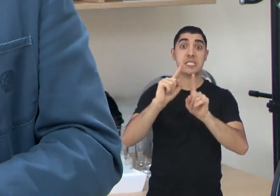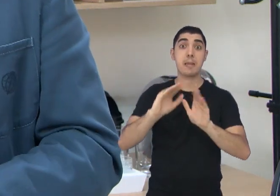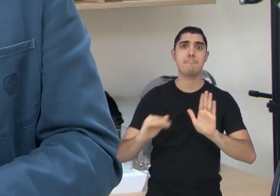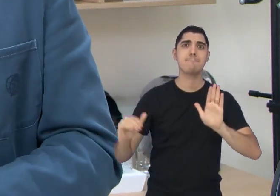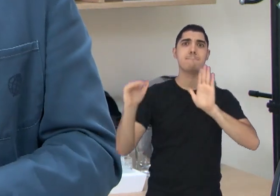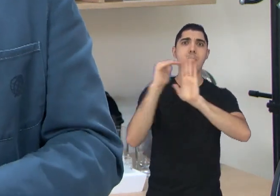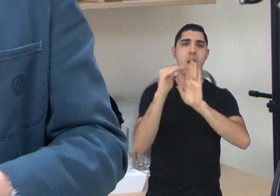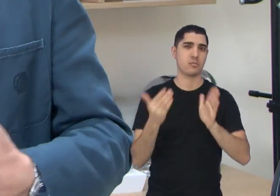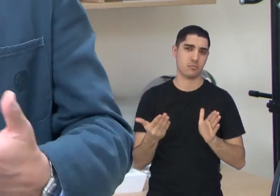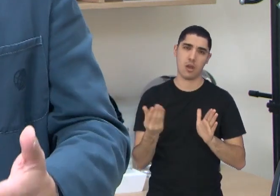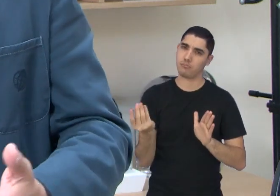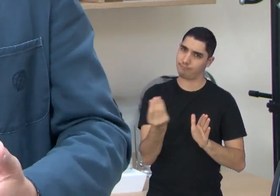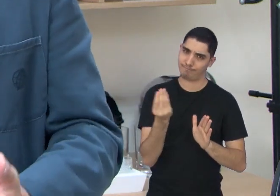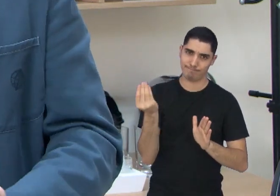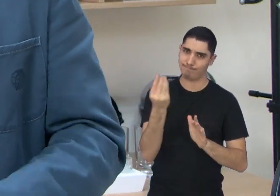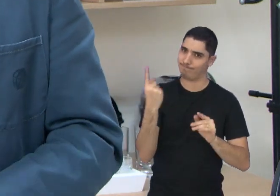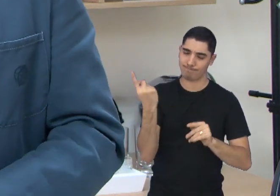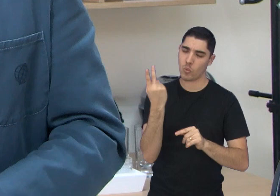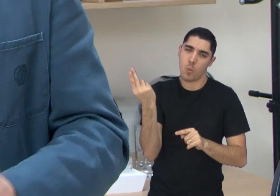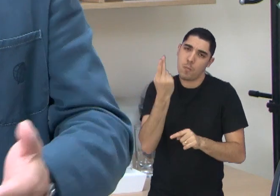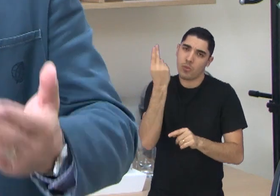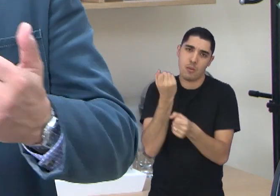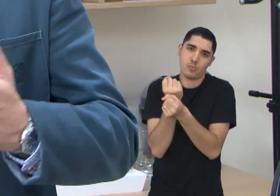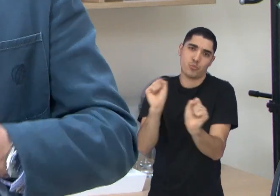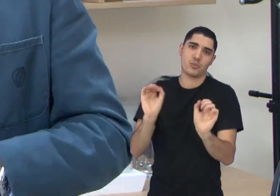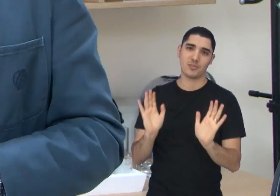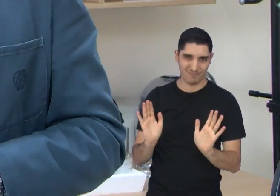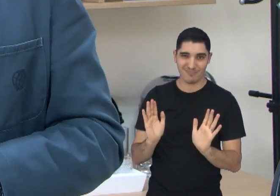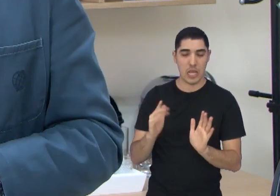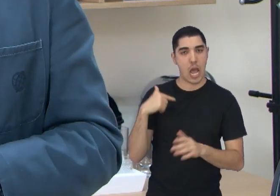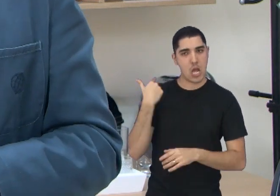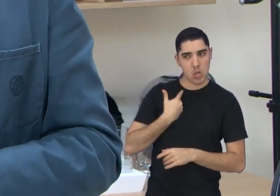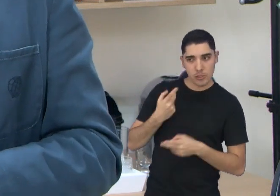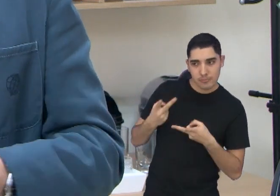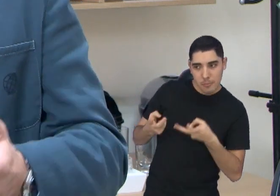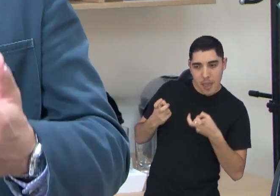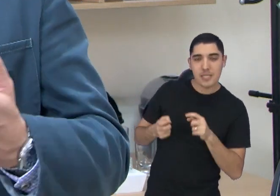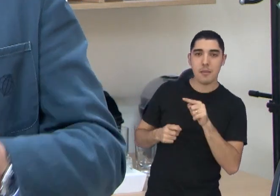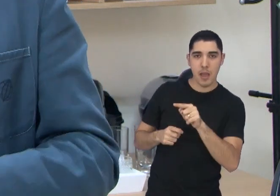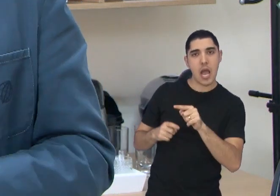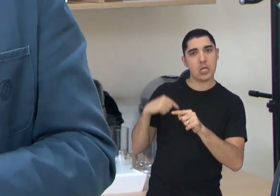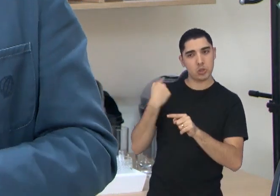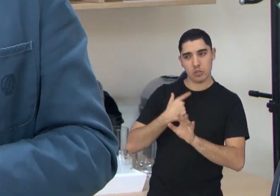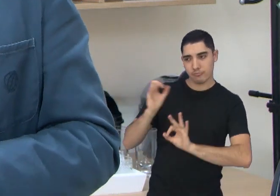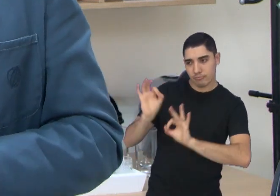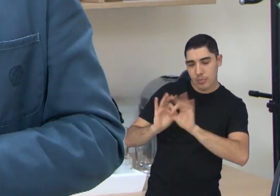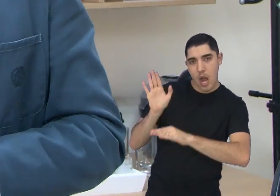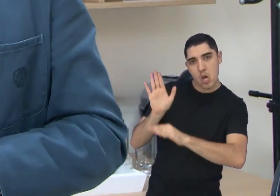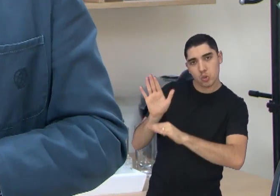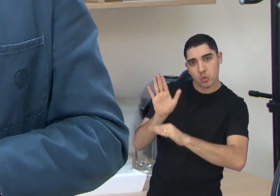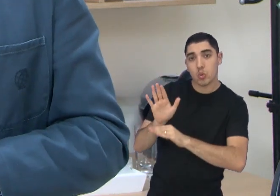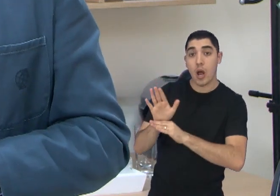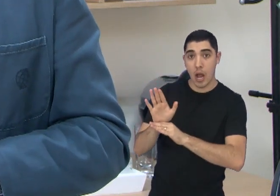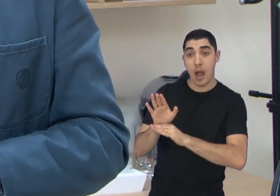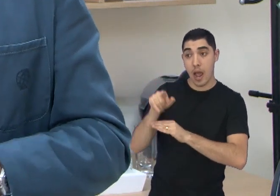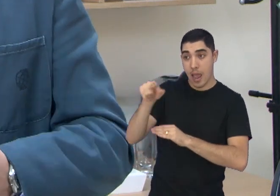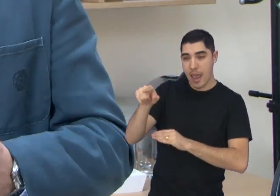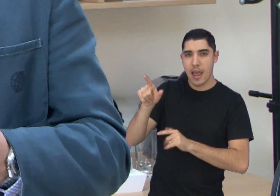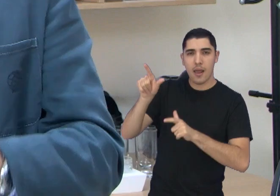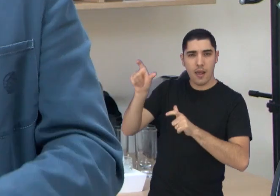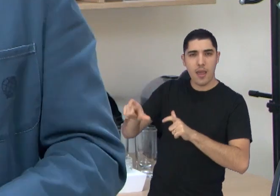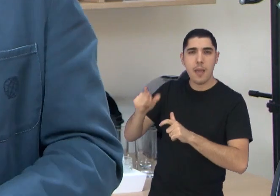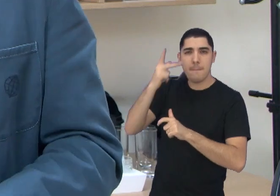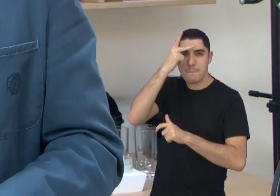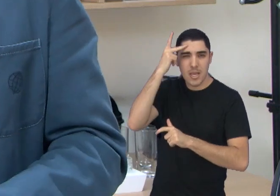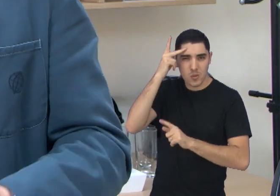é uma cobrança indevida, uma cobrança abusiva. Então, a gente acaba absorvendo essa demanda, a gente contrai e recebe essa reclamação do